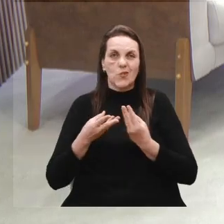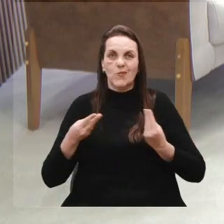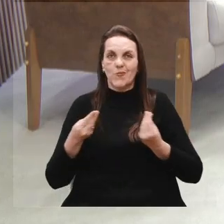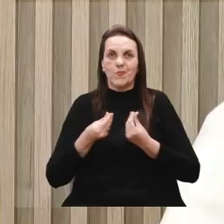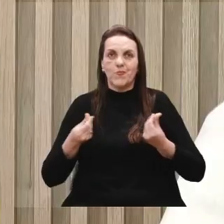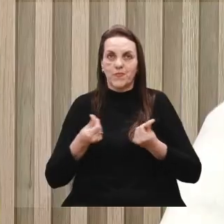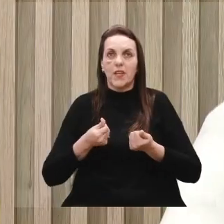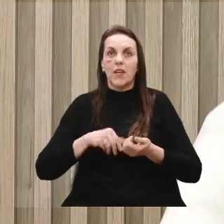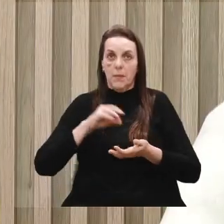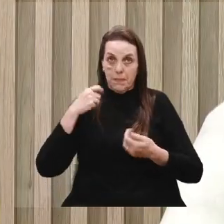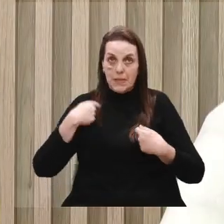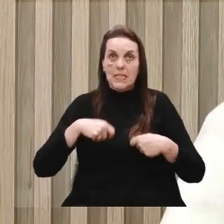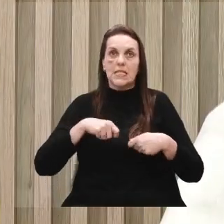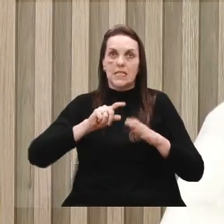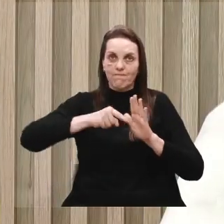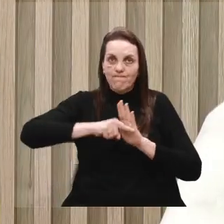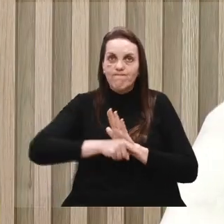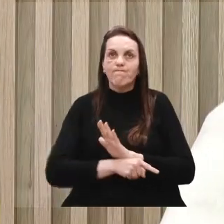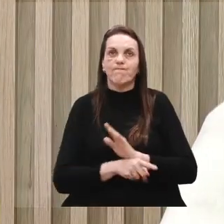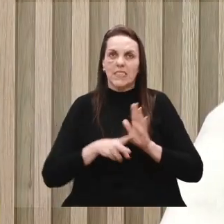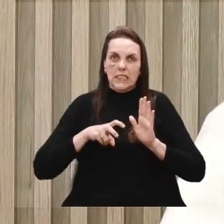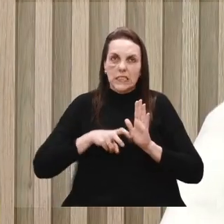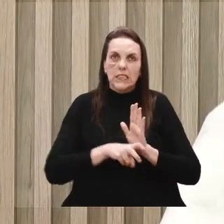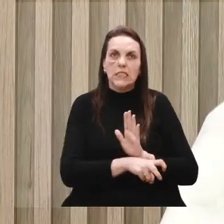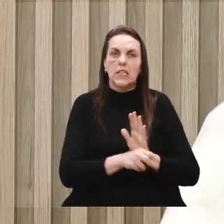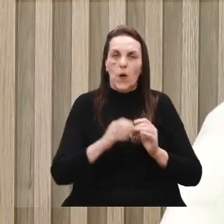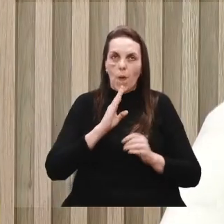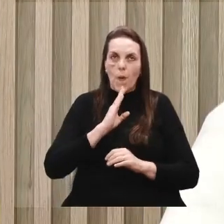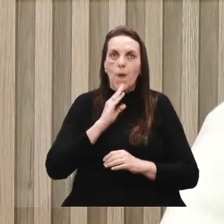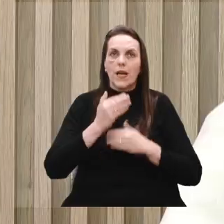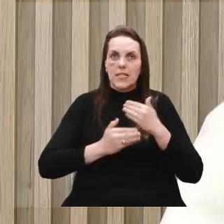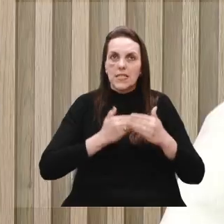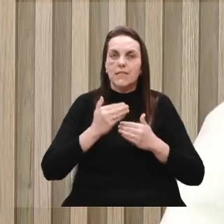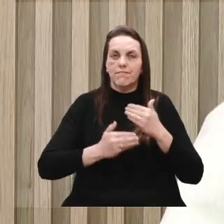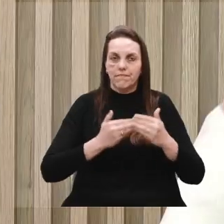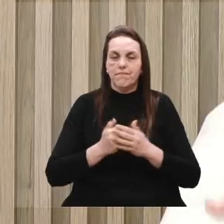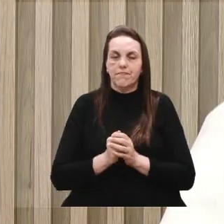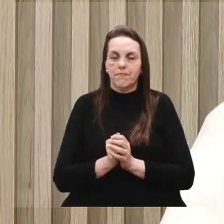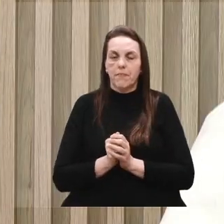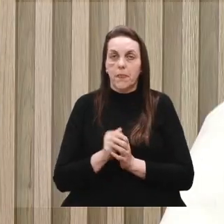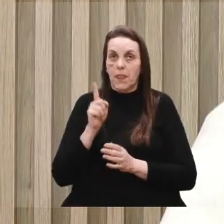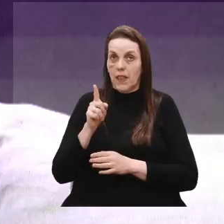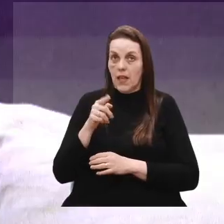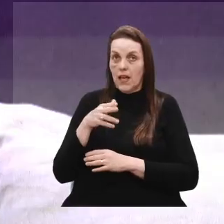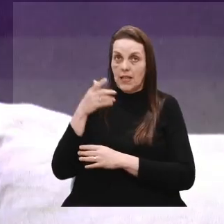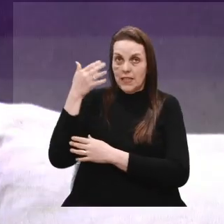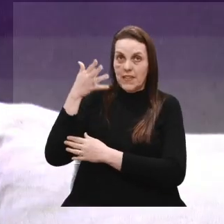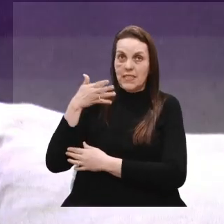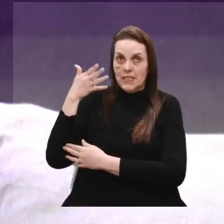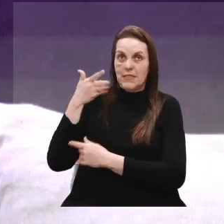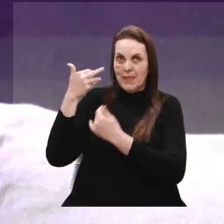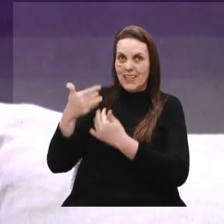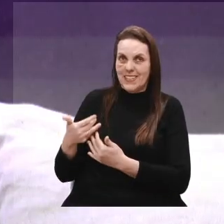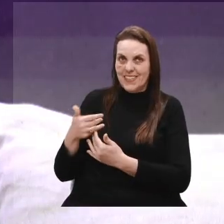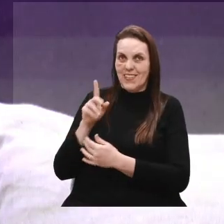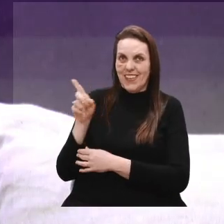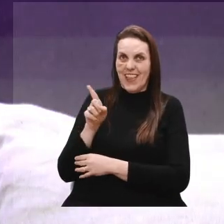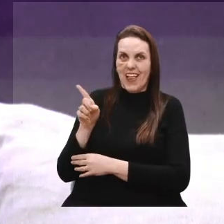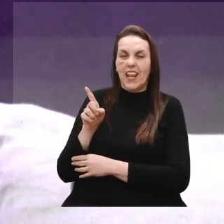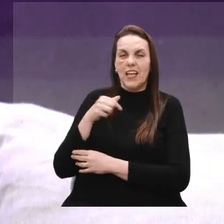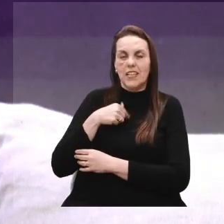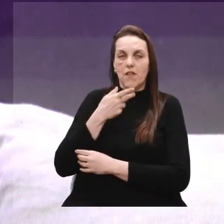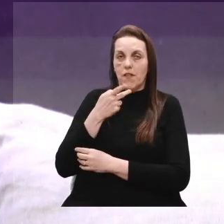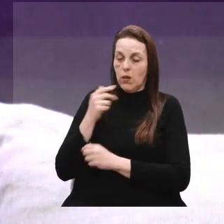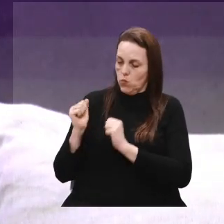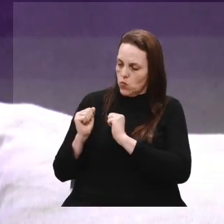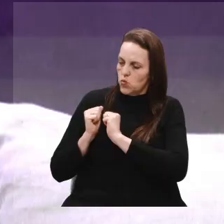no raso, então é importante ir a fundo, conhecer, é interessante ter essa formação. Então uma das falas dela, inclusive, ela sempre dizia que ela estaria